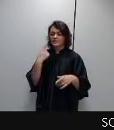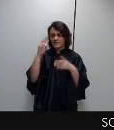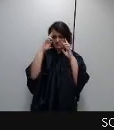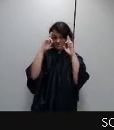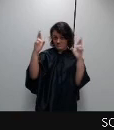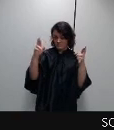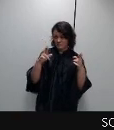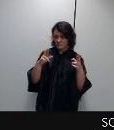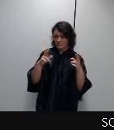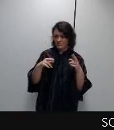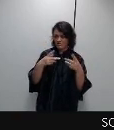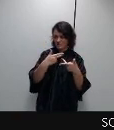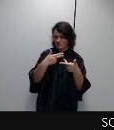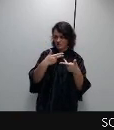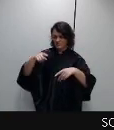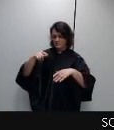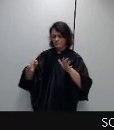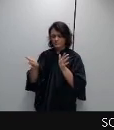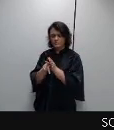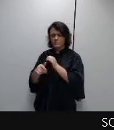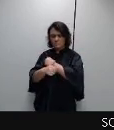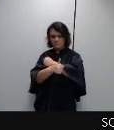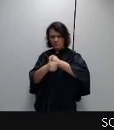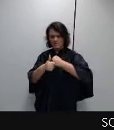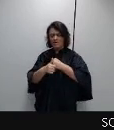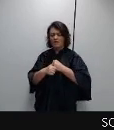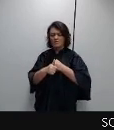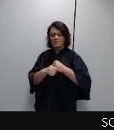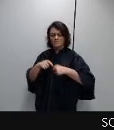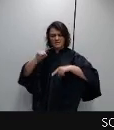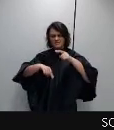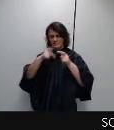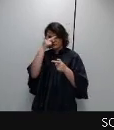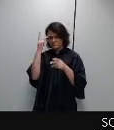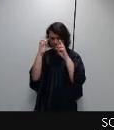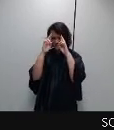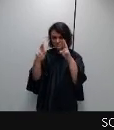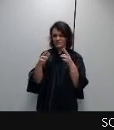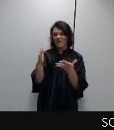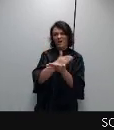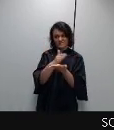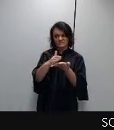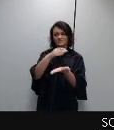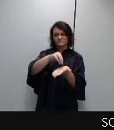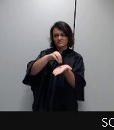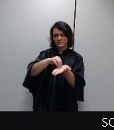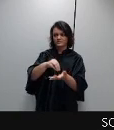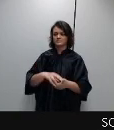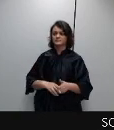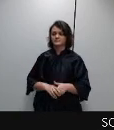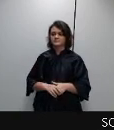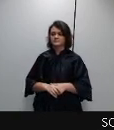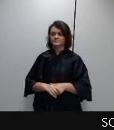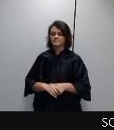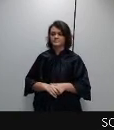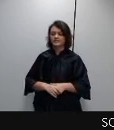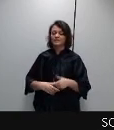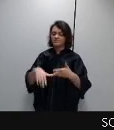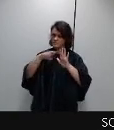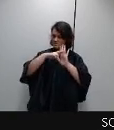os patrimônios Morais e materiais das pessoas essas regras as regras que contrariam interesses